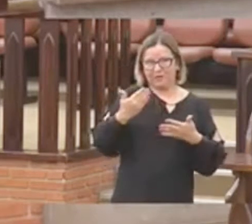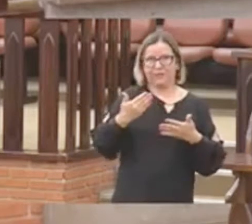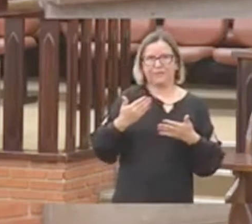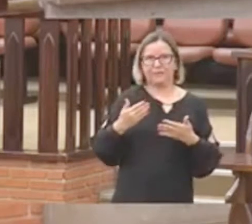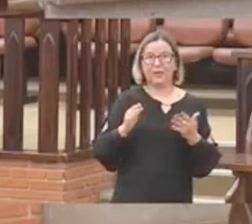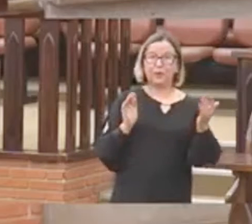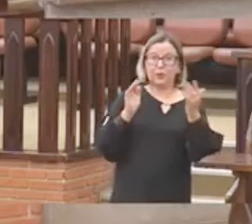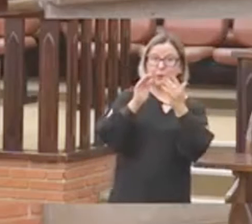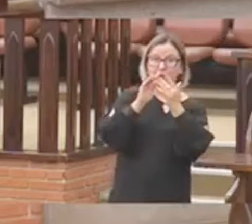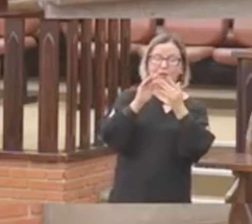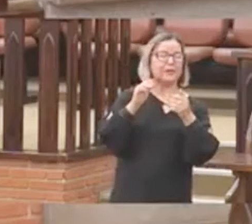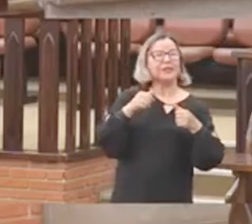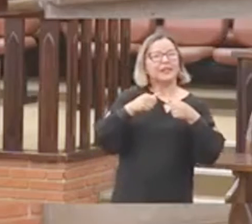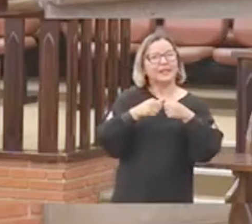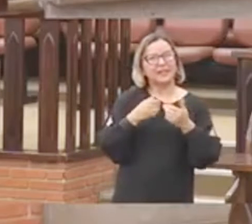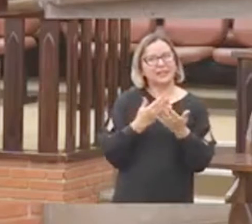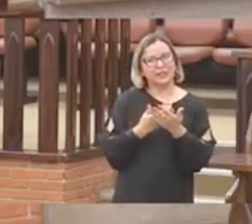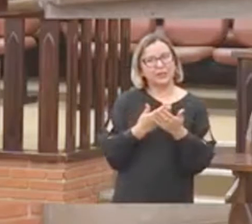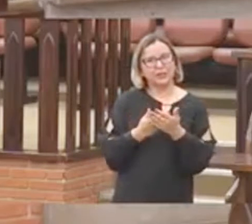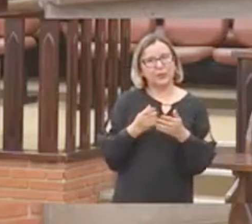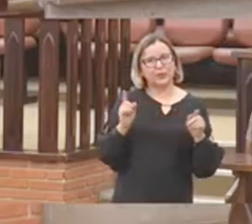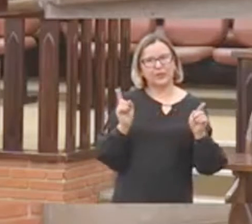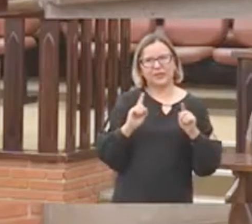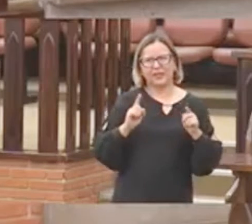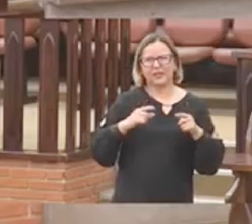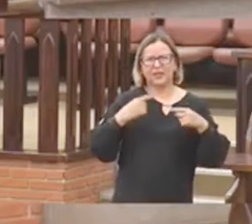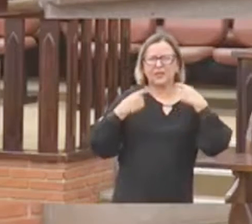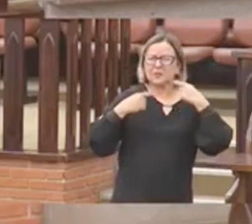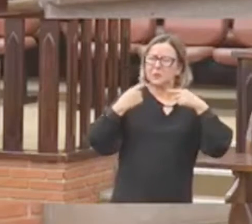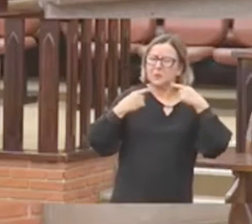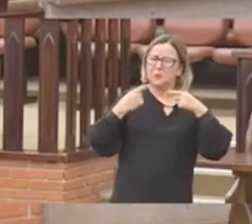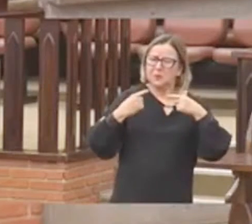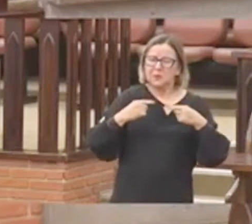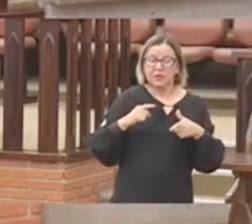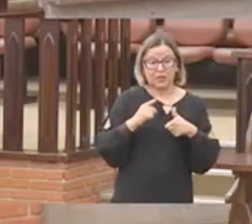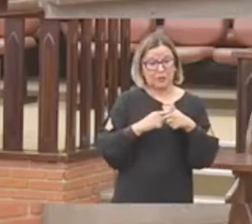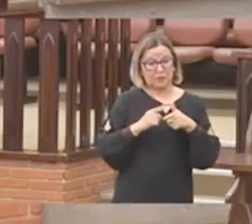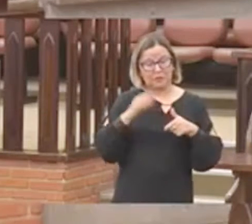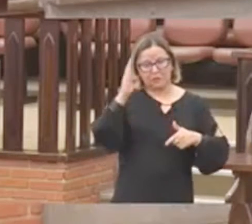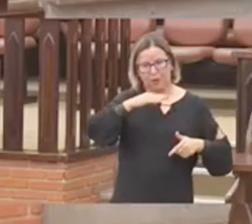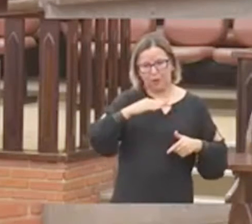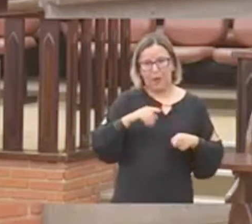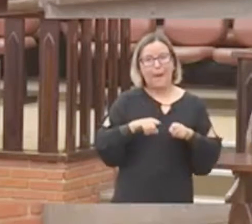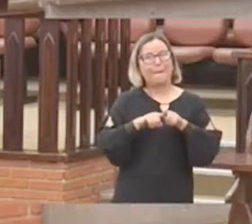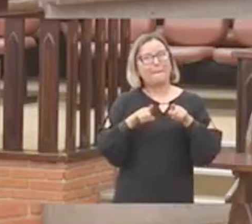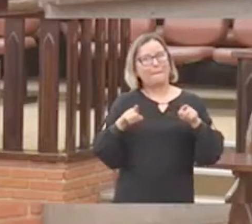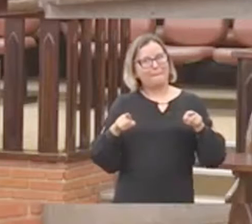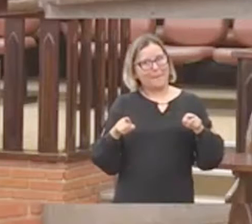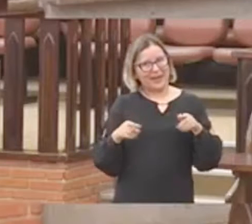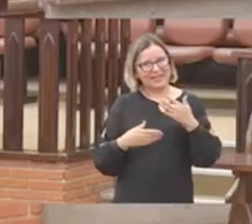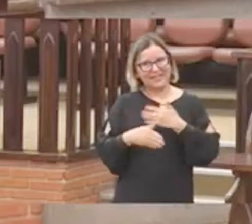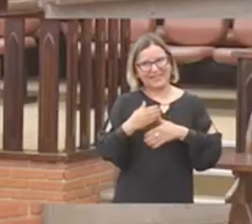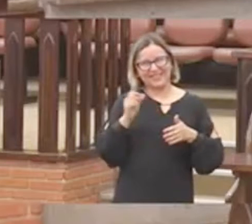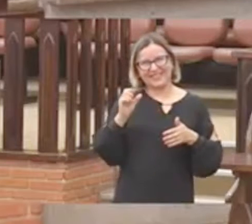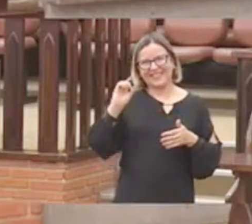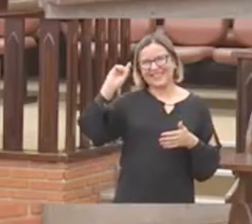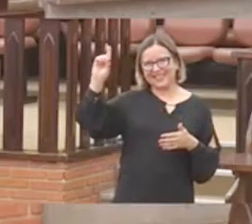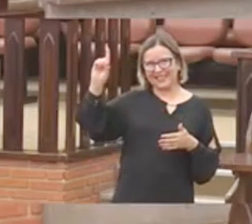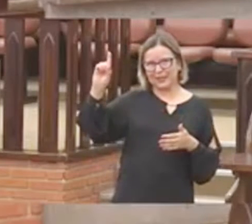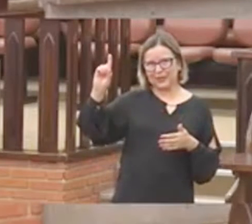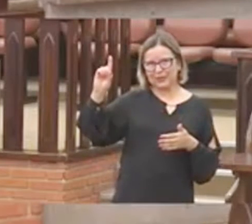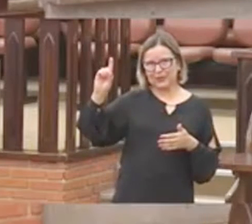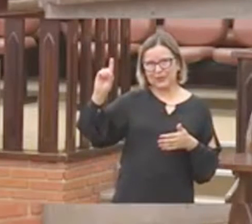é discutir o problema do mal, mas através da palavra de Deus, tentar entender a sua origem e